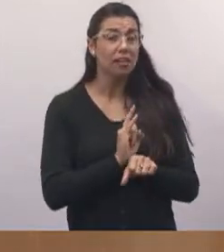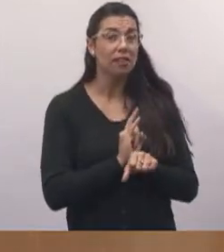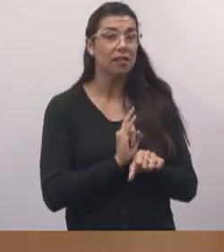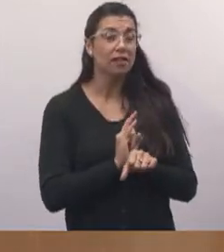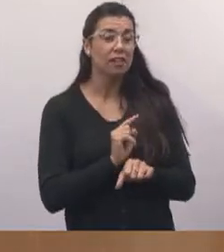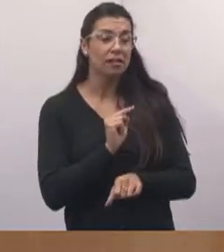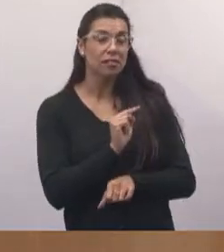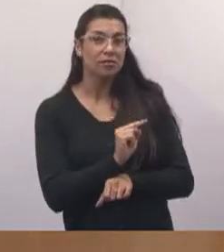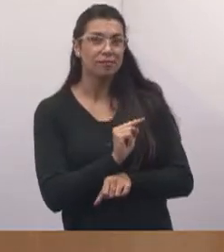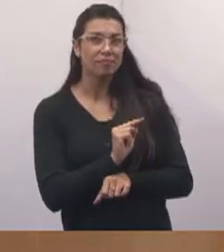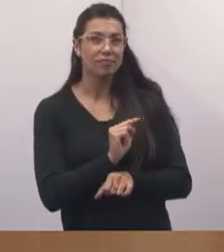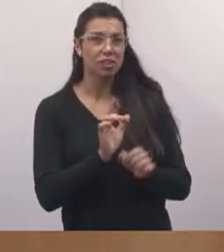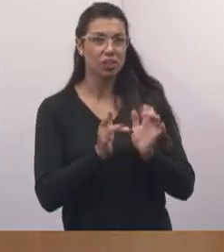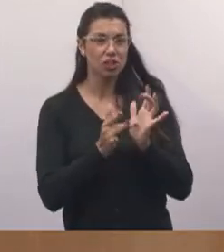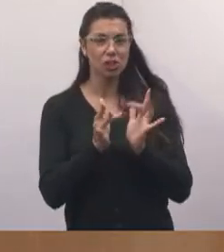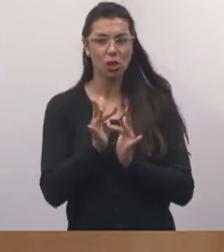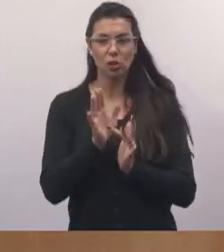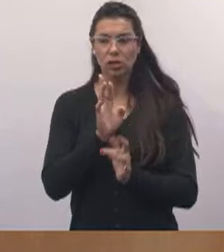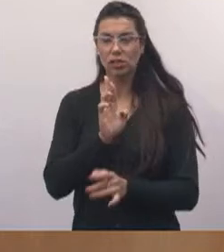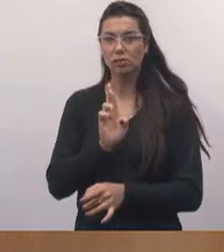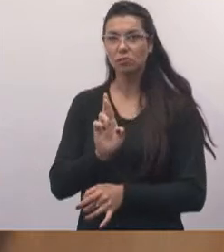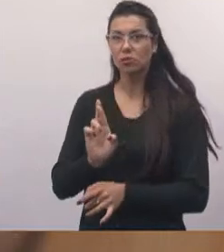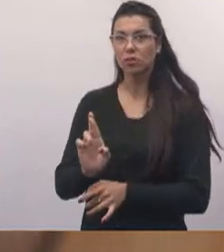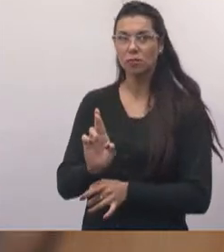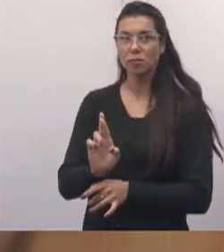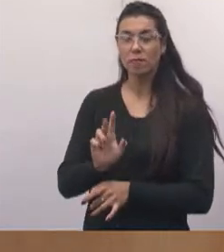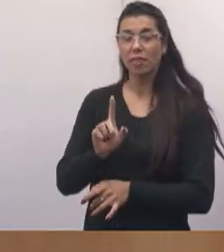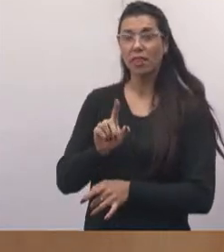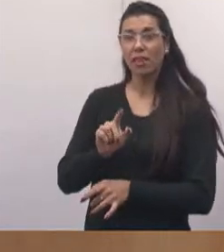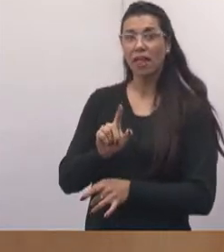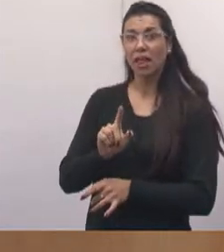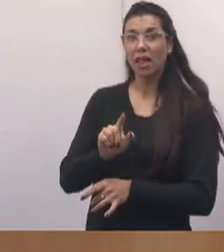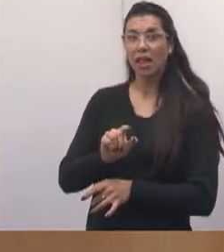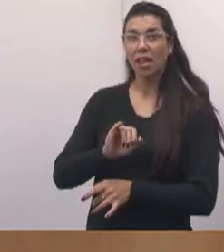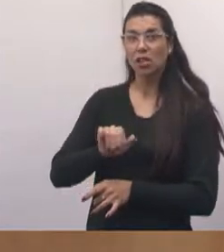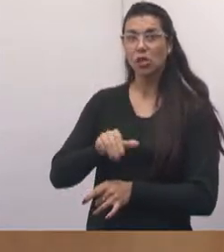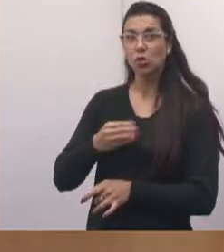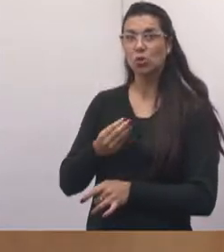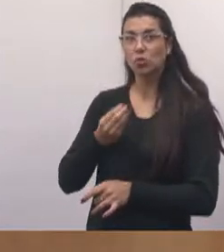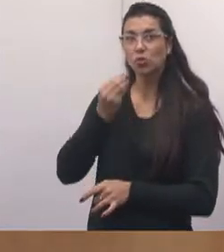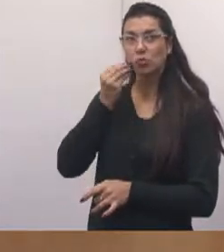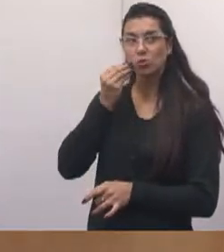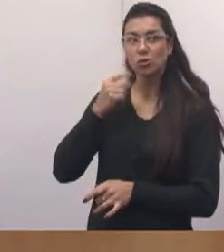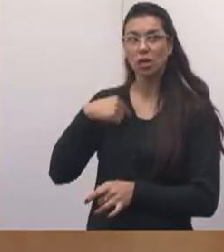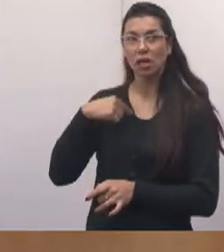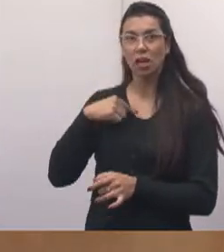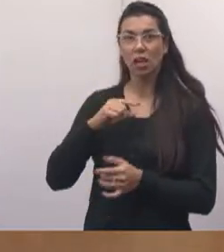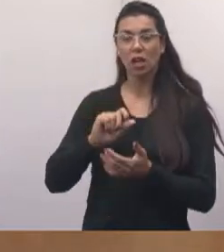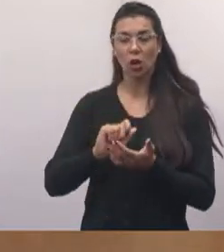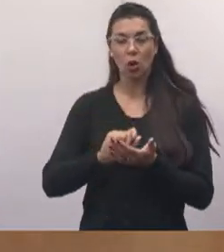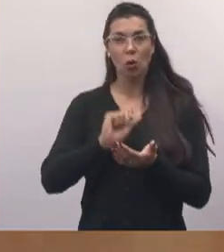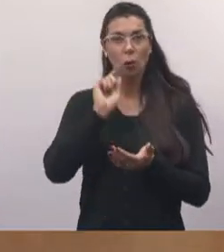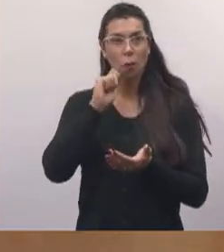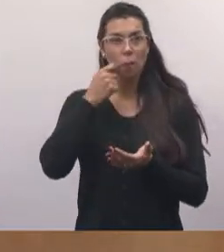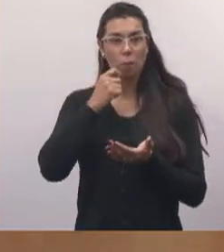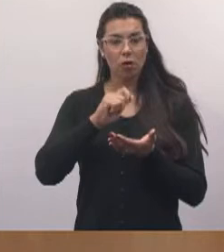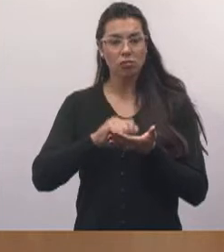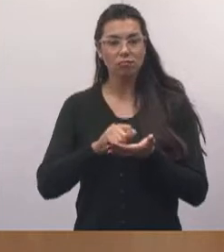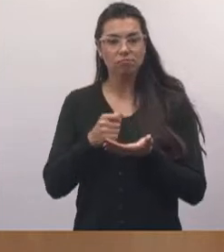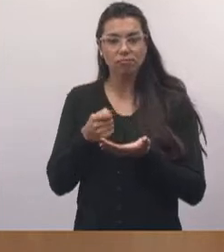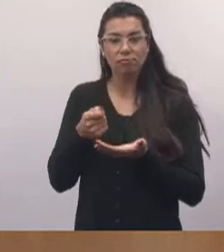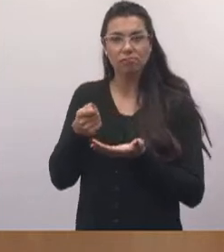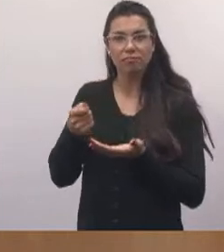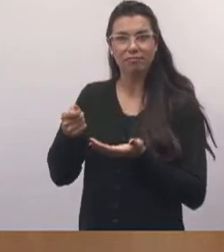Jesus respondeu: é aquele a quem eu der o pedaço de pão